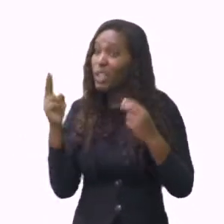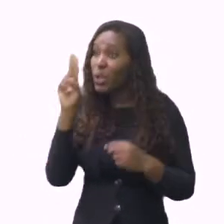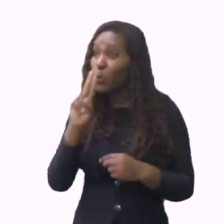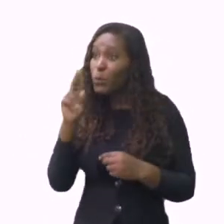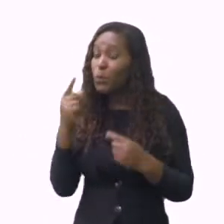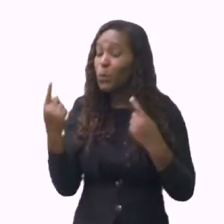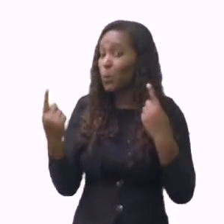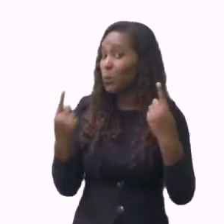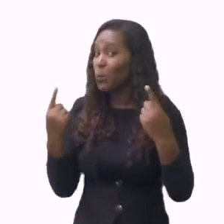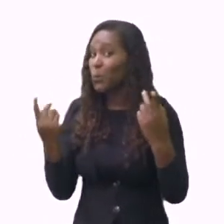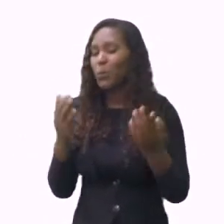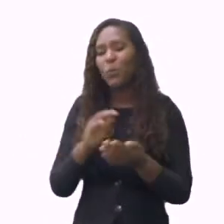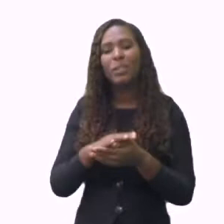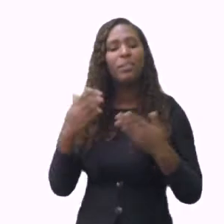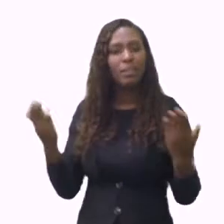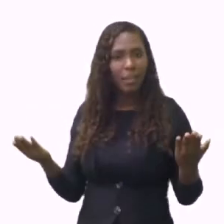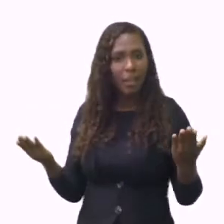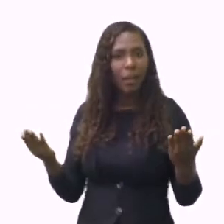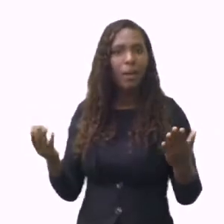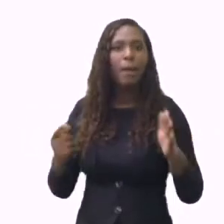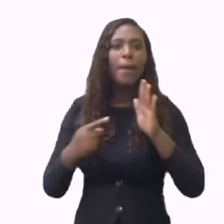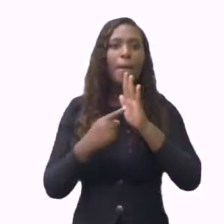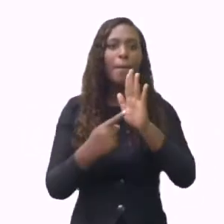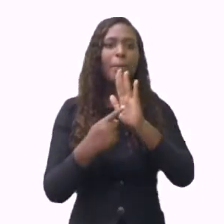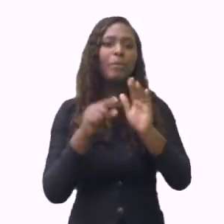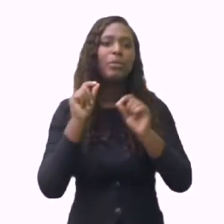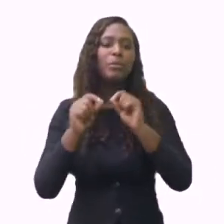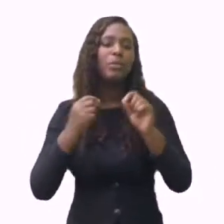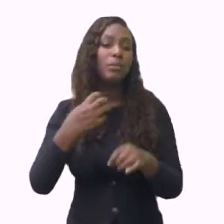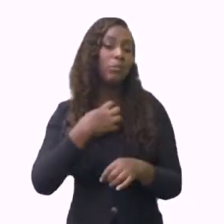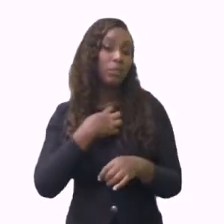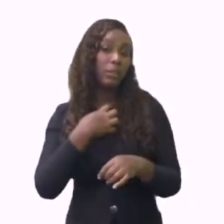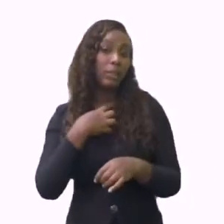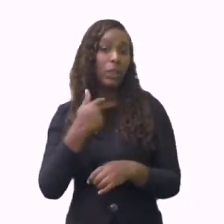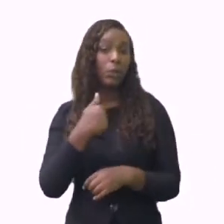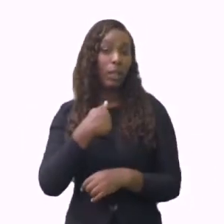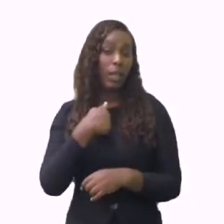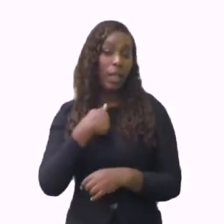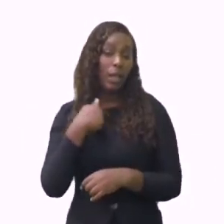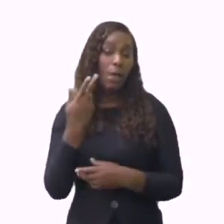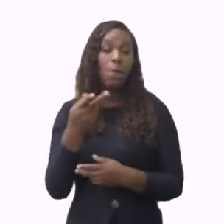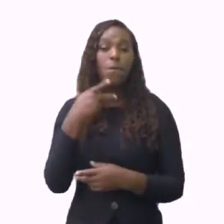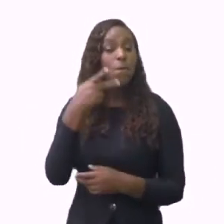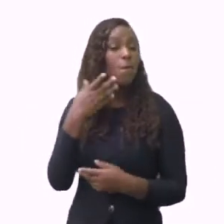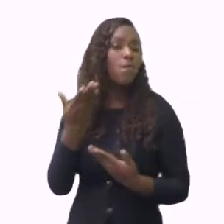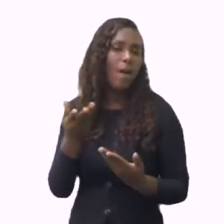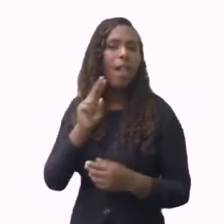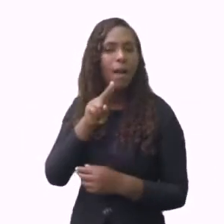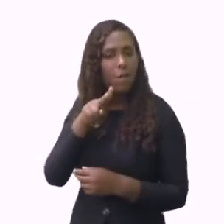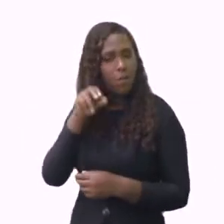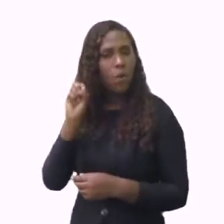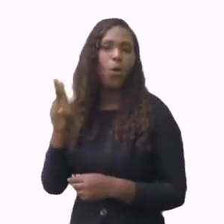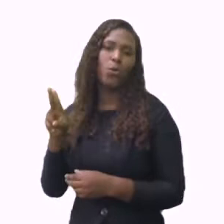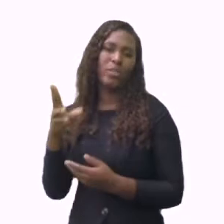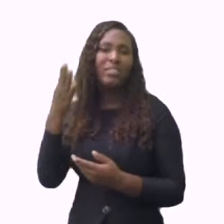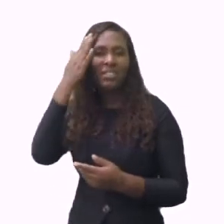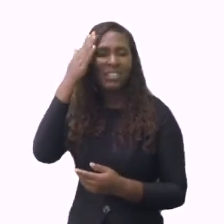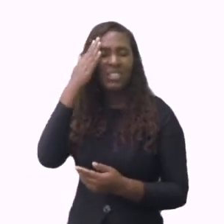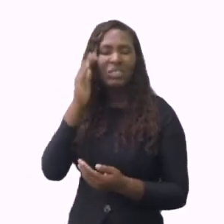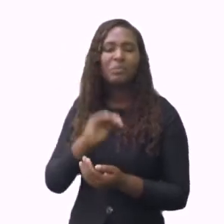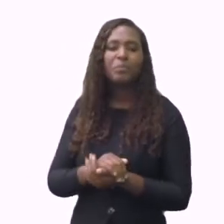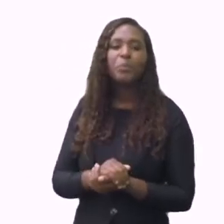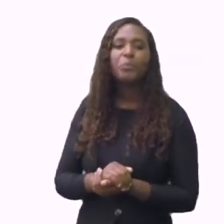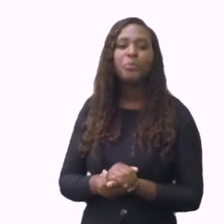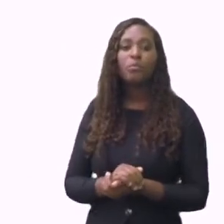falar. Tem efeitos no sentido da fala, é principalmente diretamente ligado à fala. Então, nós vamos